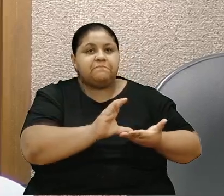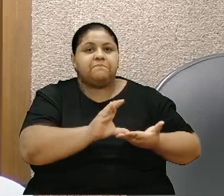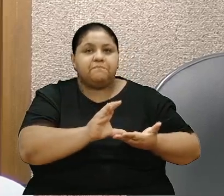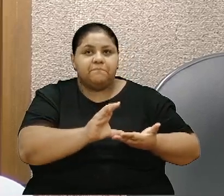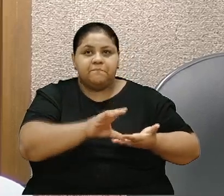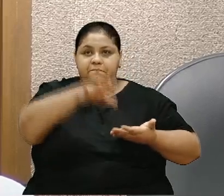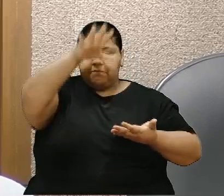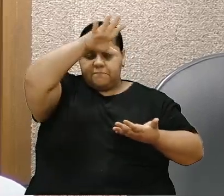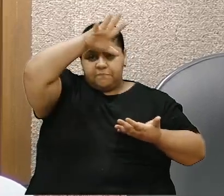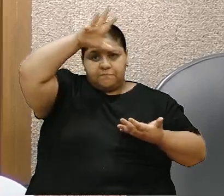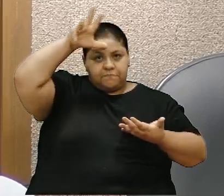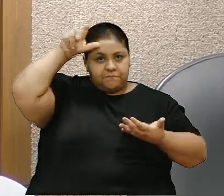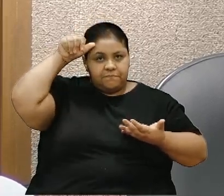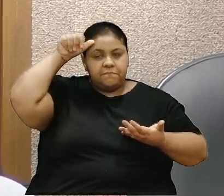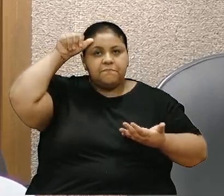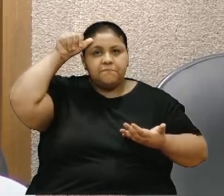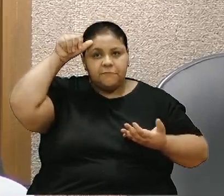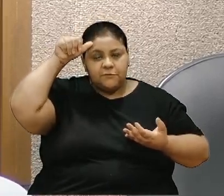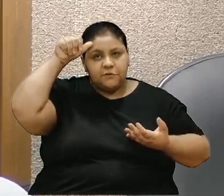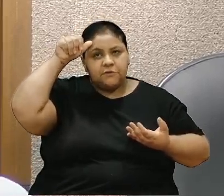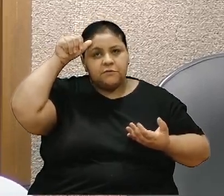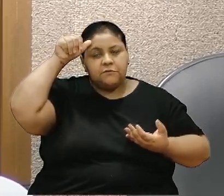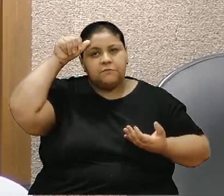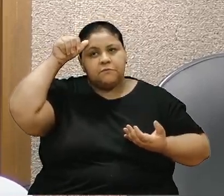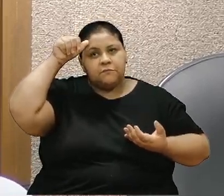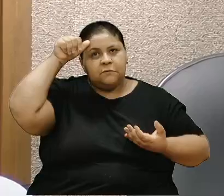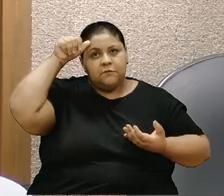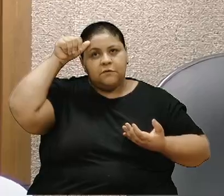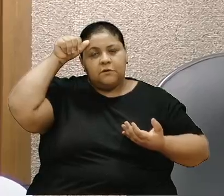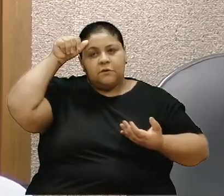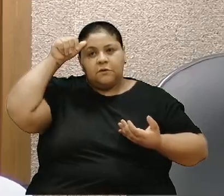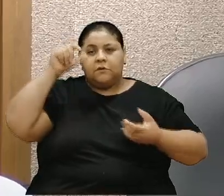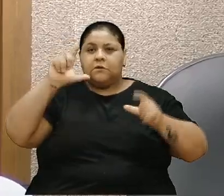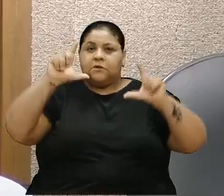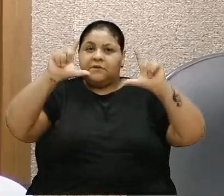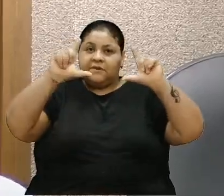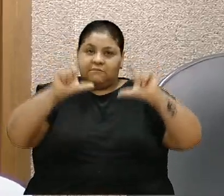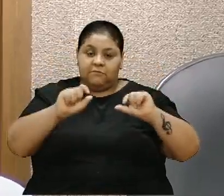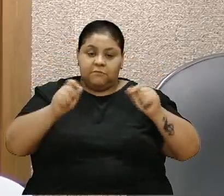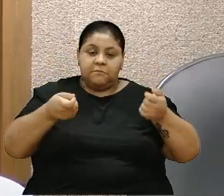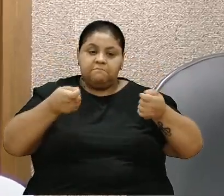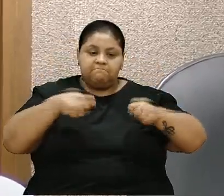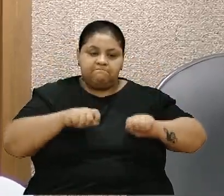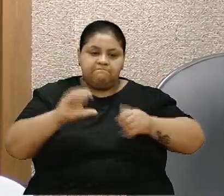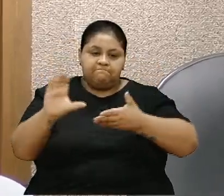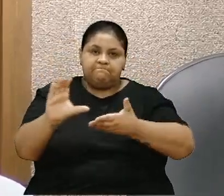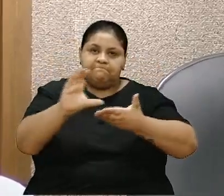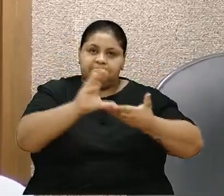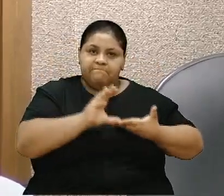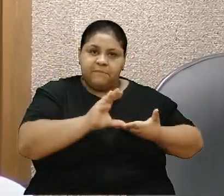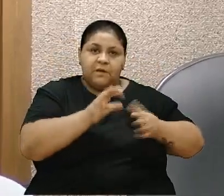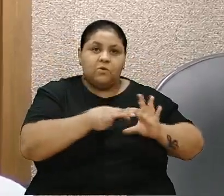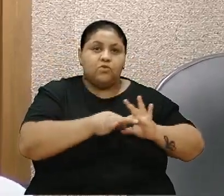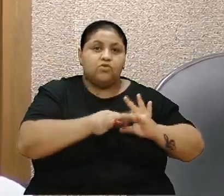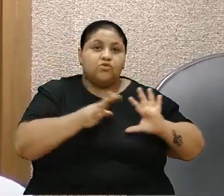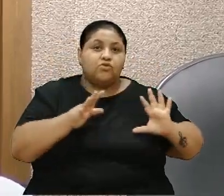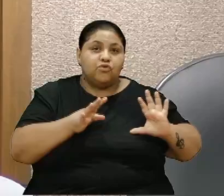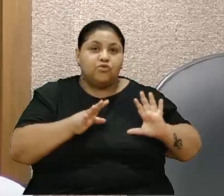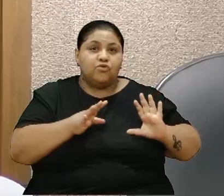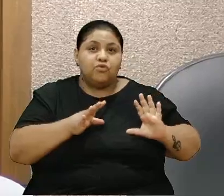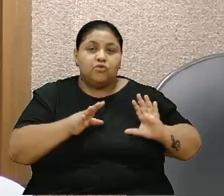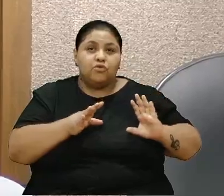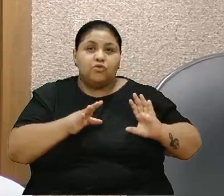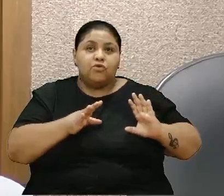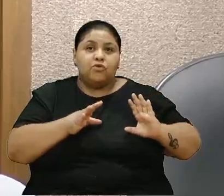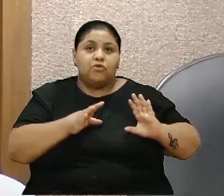o município cada vez mais reduz a sua capacidade de recursos livres para investimento em